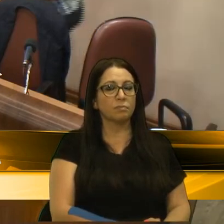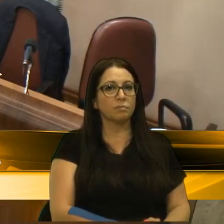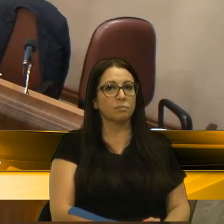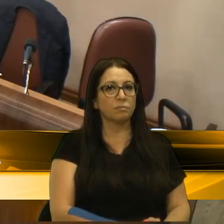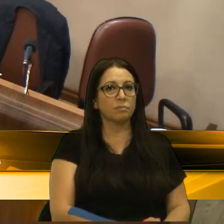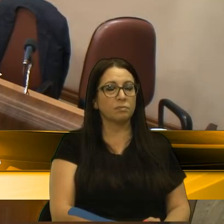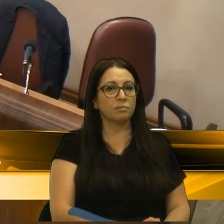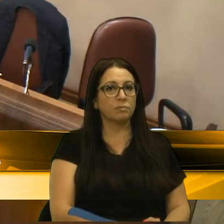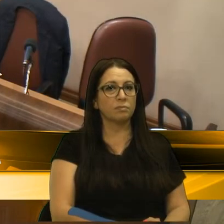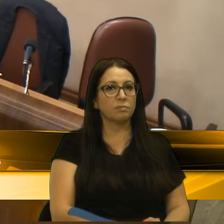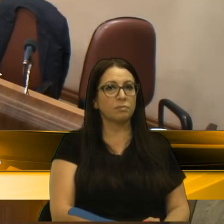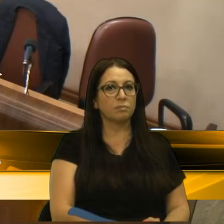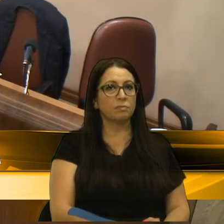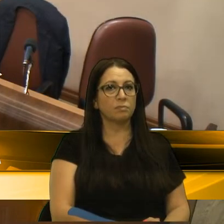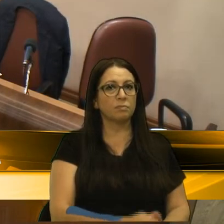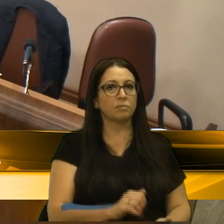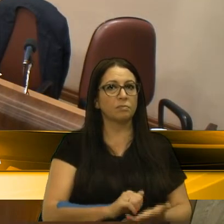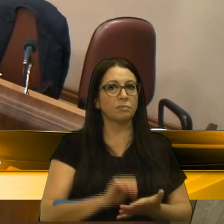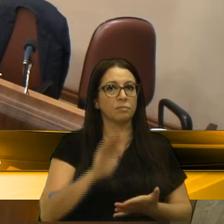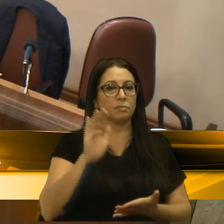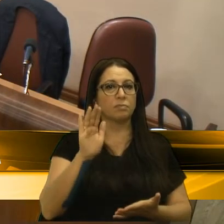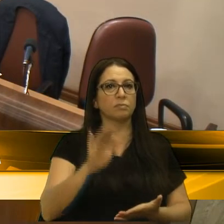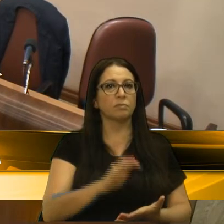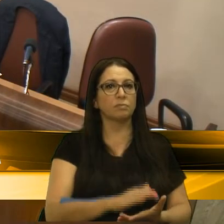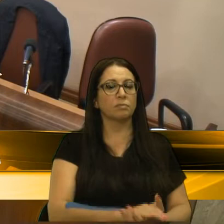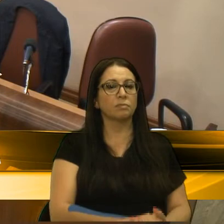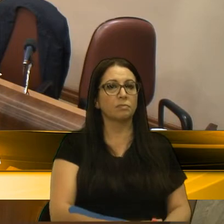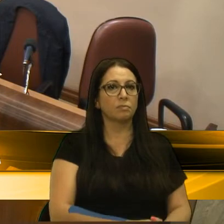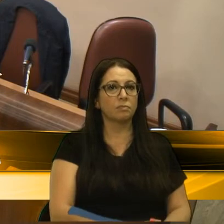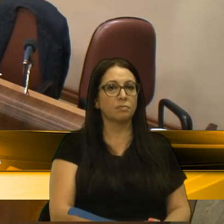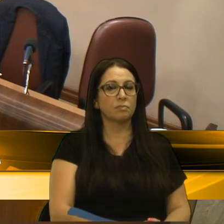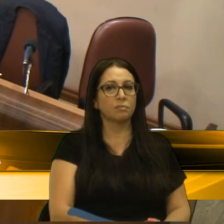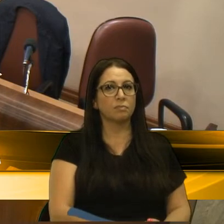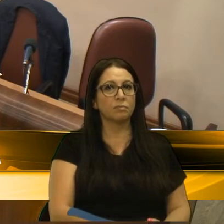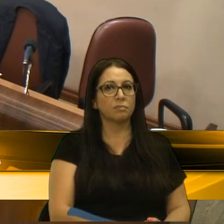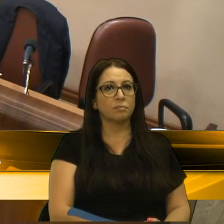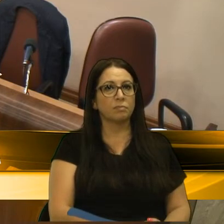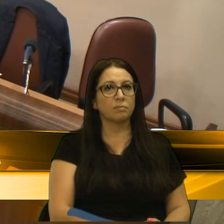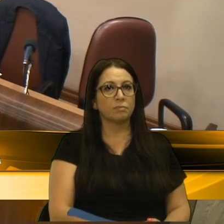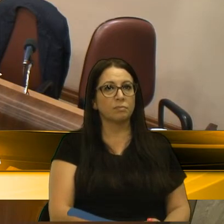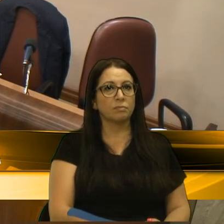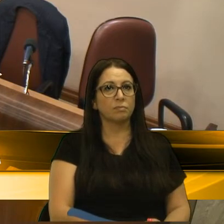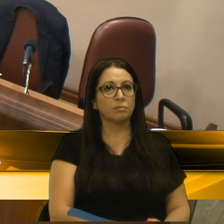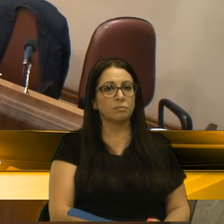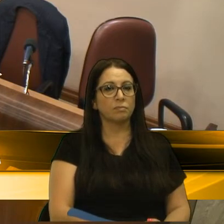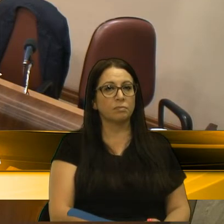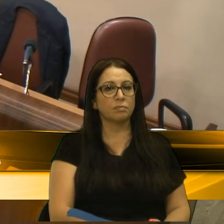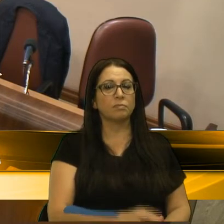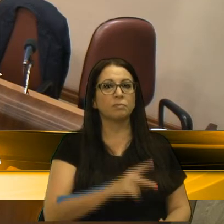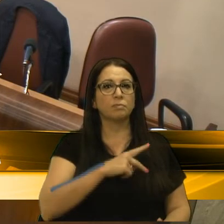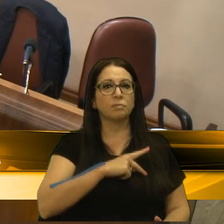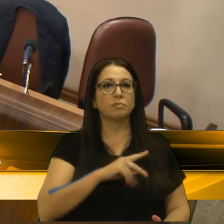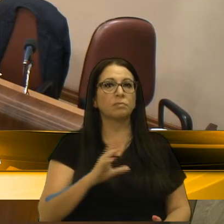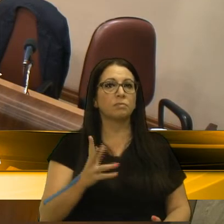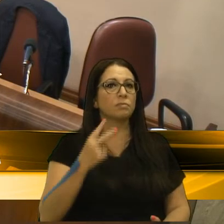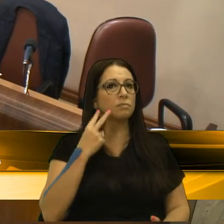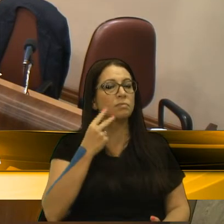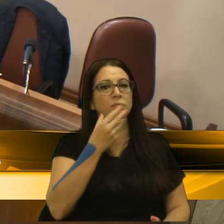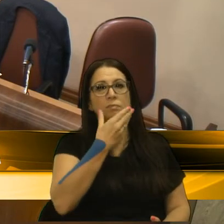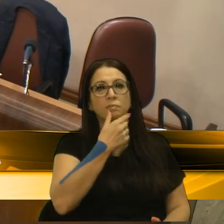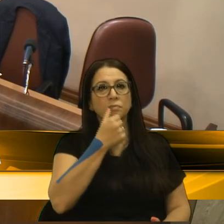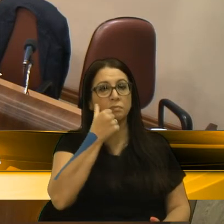Uma declaração de líder após, vereador. Obrigado, bancada Republicanos. Senhor presidente, senhoras e senhores